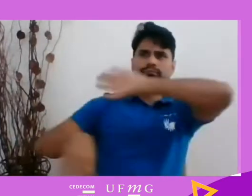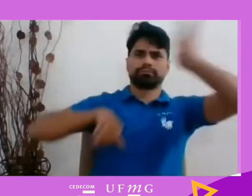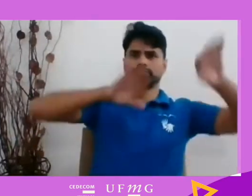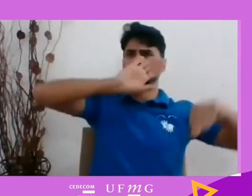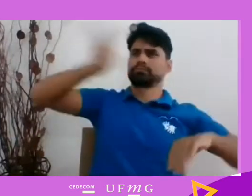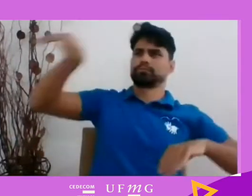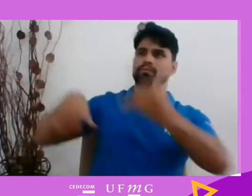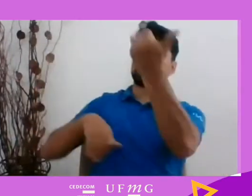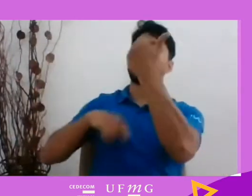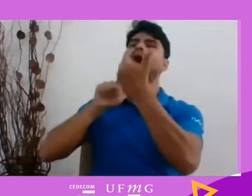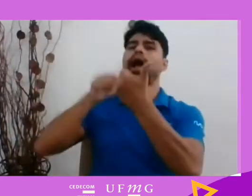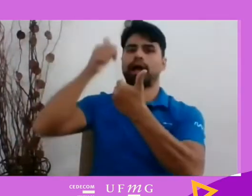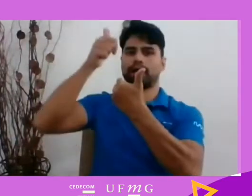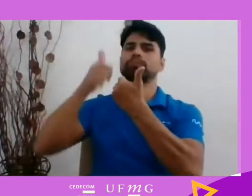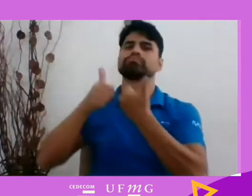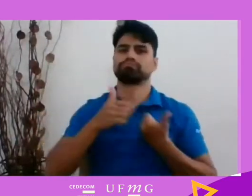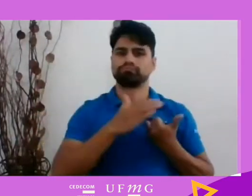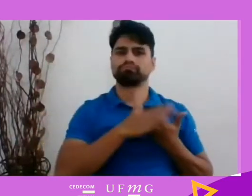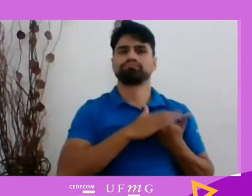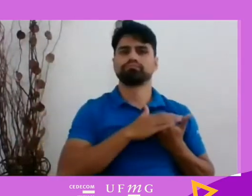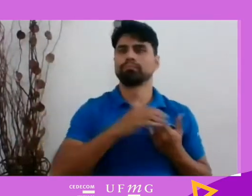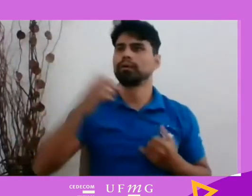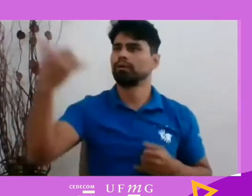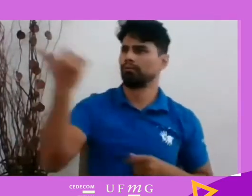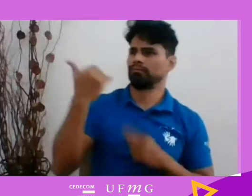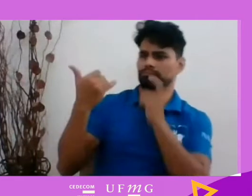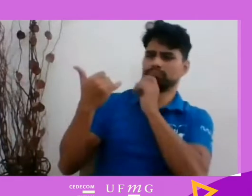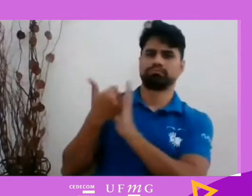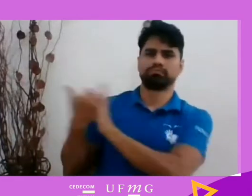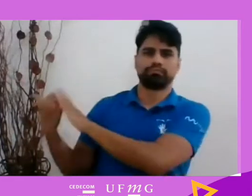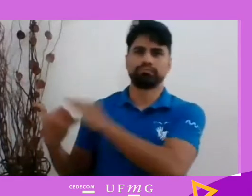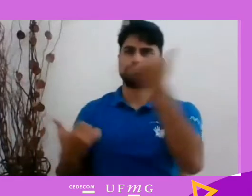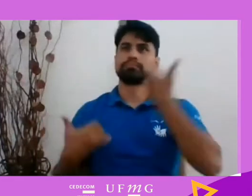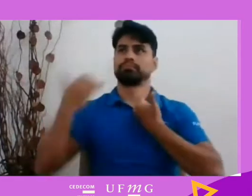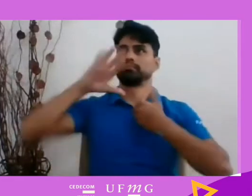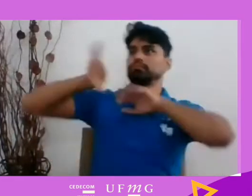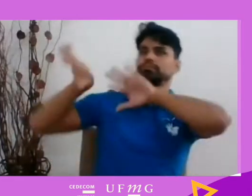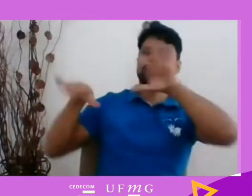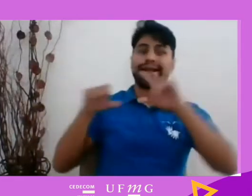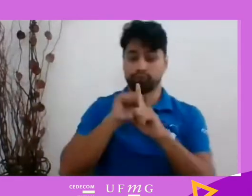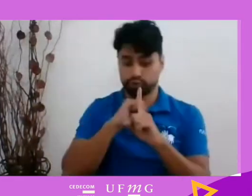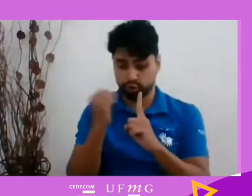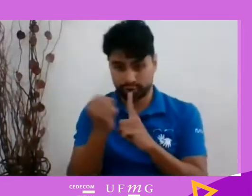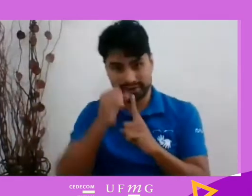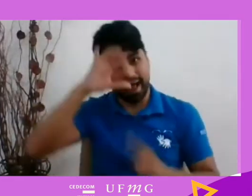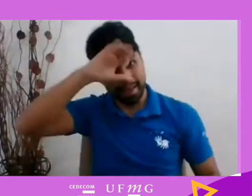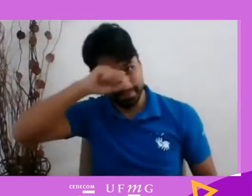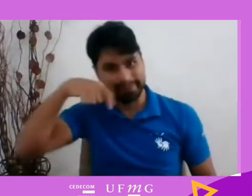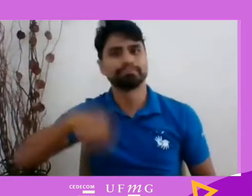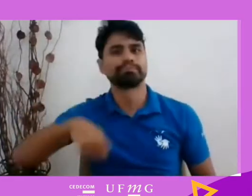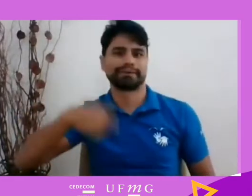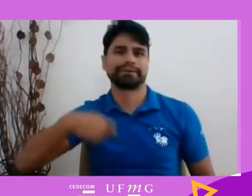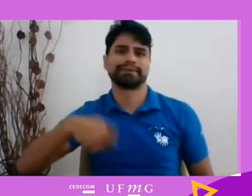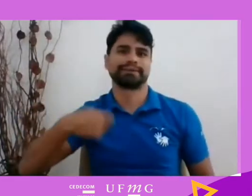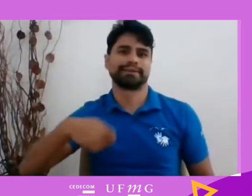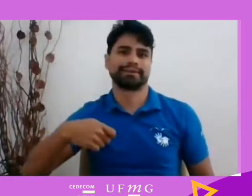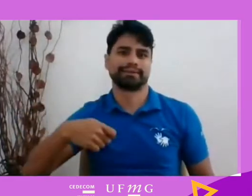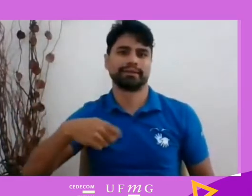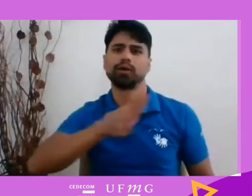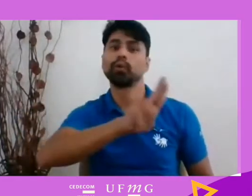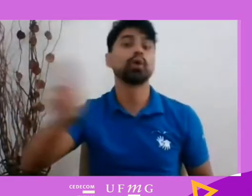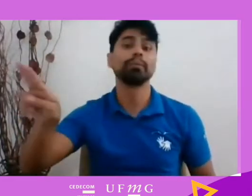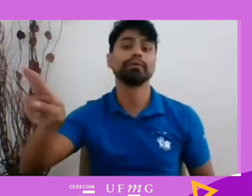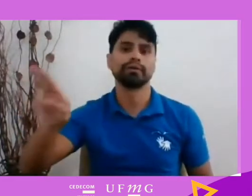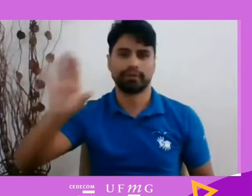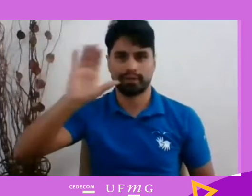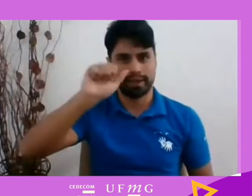de educação, que são as formas, por exemplo, de extensão que a universidade faz. Né? Uma forma que a gente chama de uma alfabetização para lidar com esse